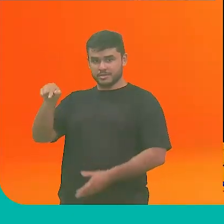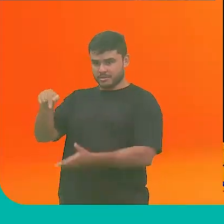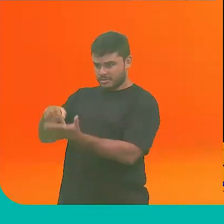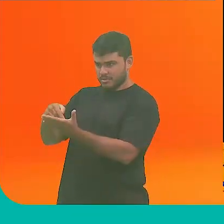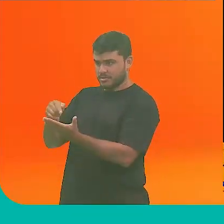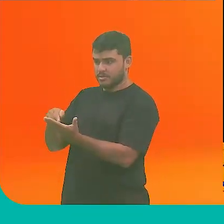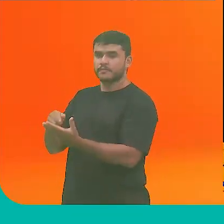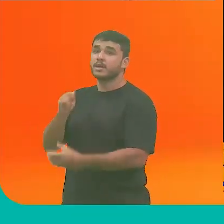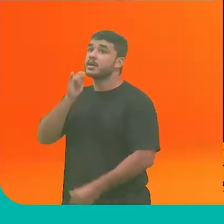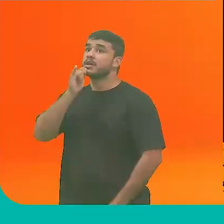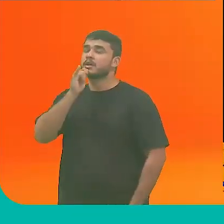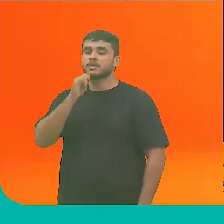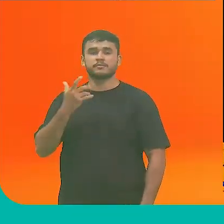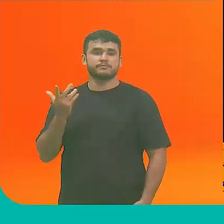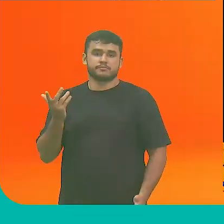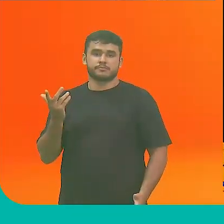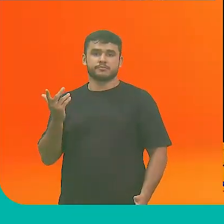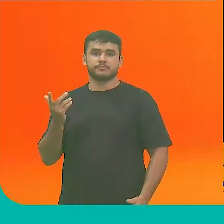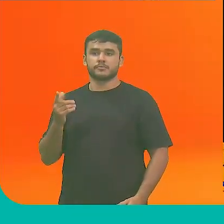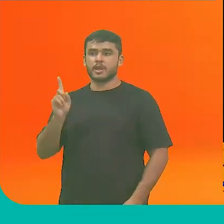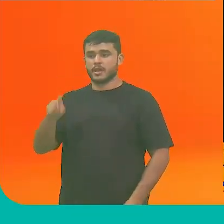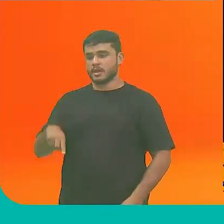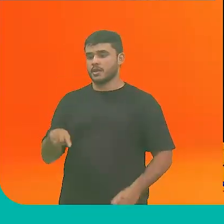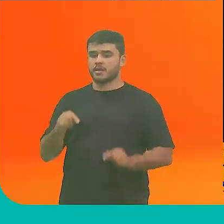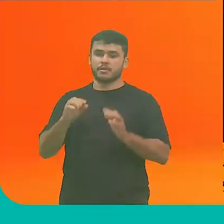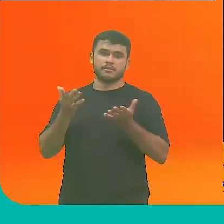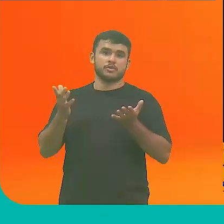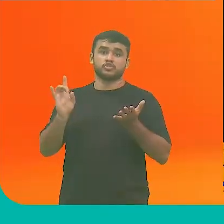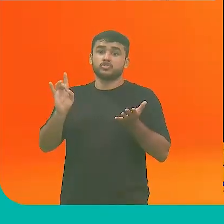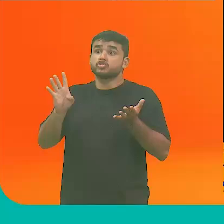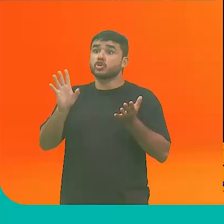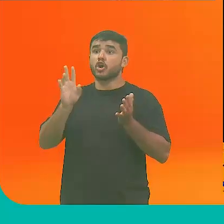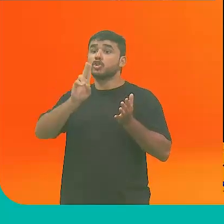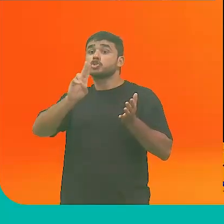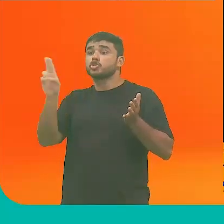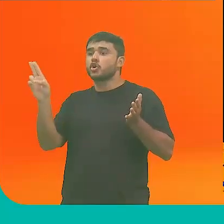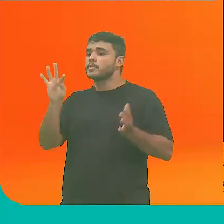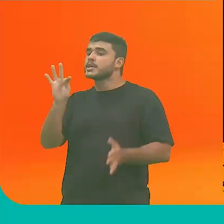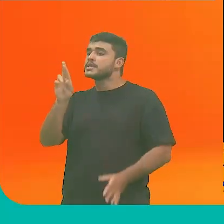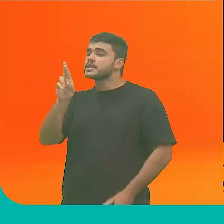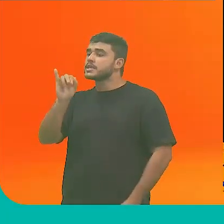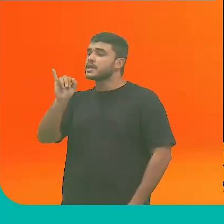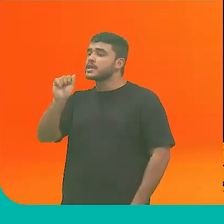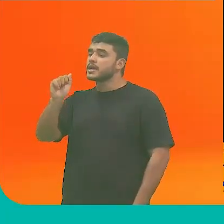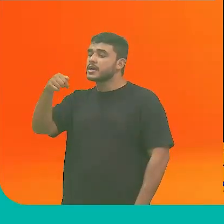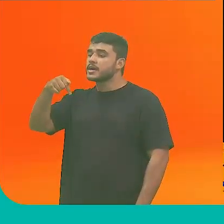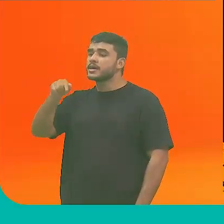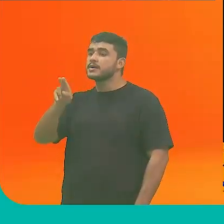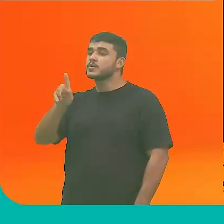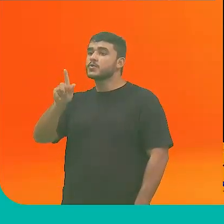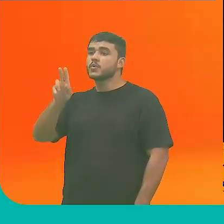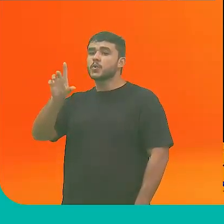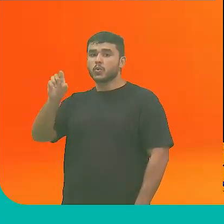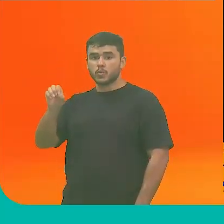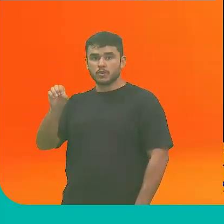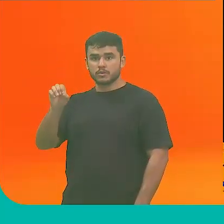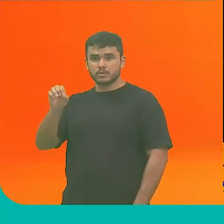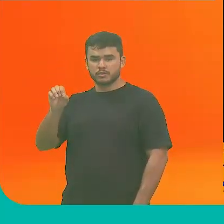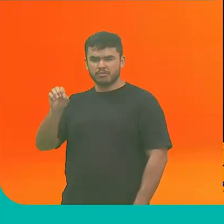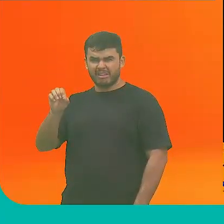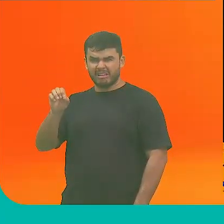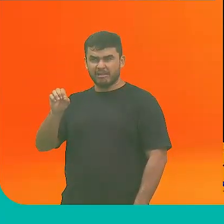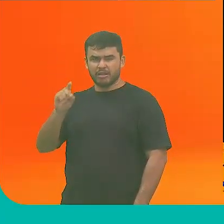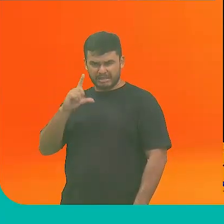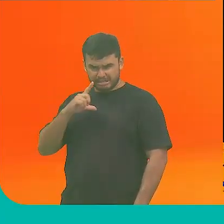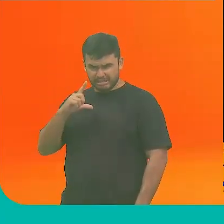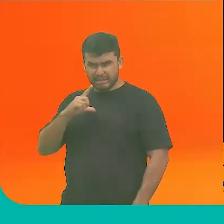assim: considere um triângulo inscrito numa circunferência. Não vem o triângulo lá desenhado dentro da circunferência, não. Você tem que